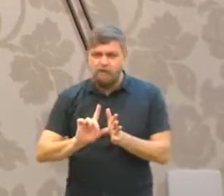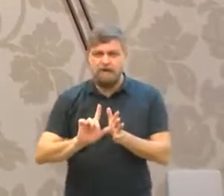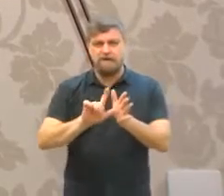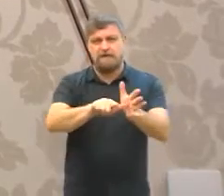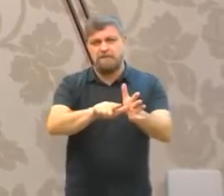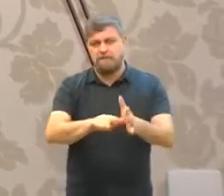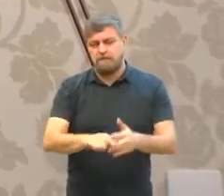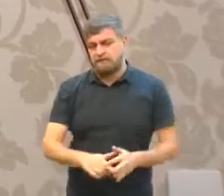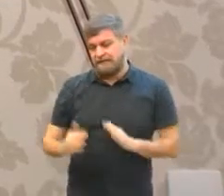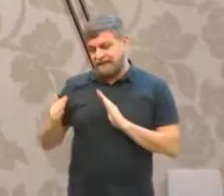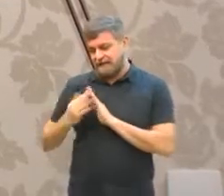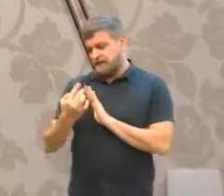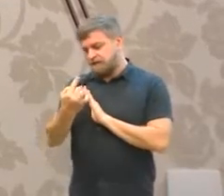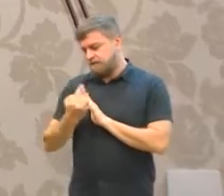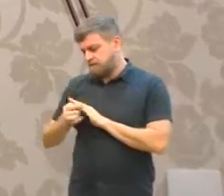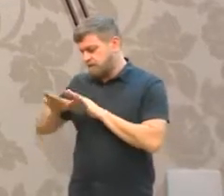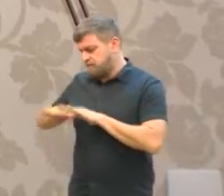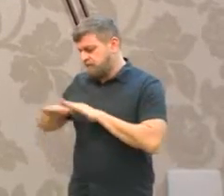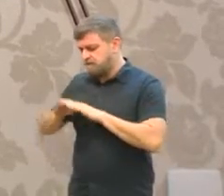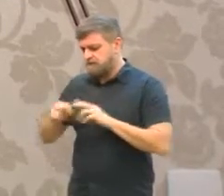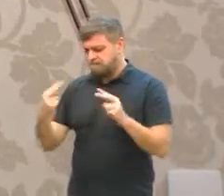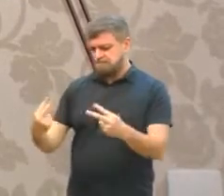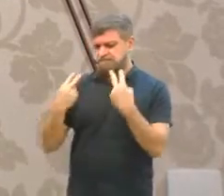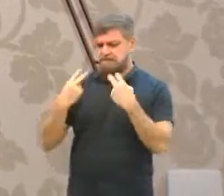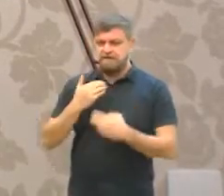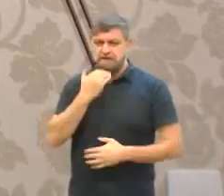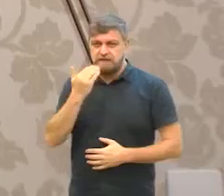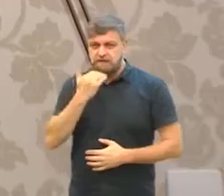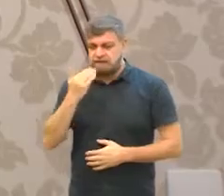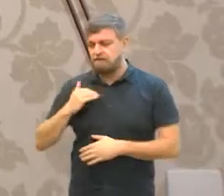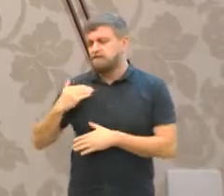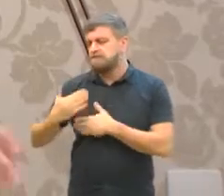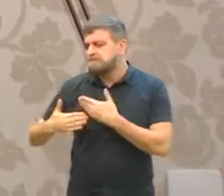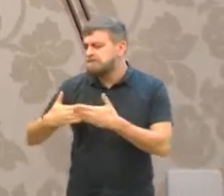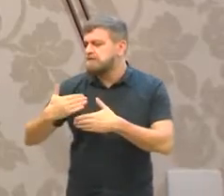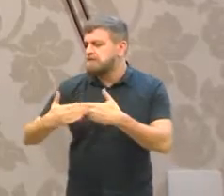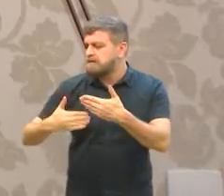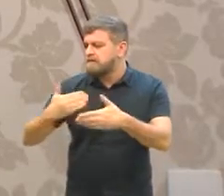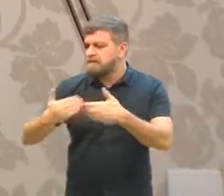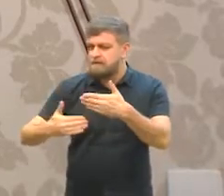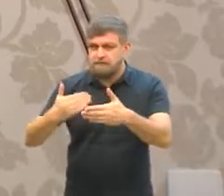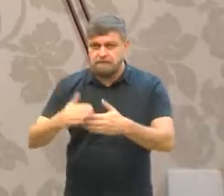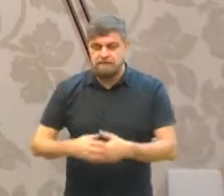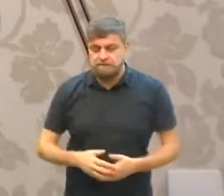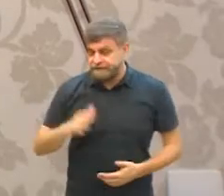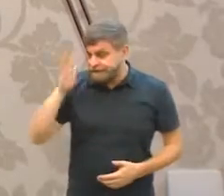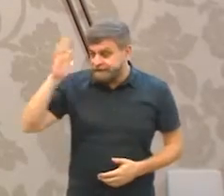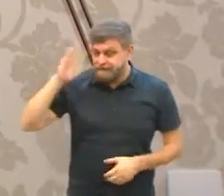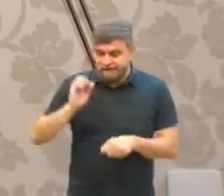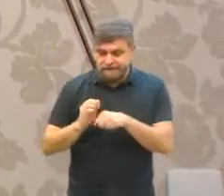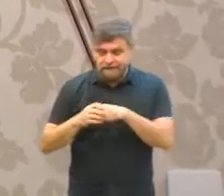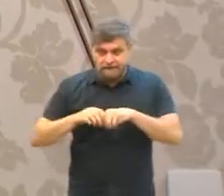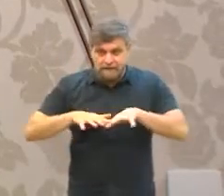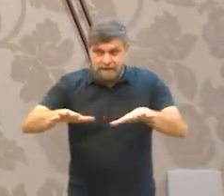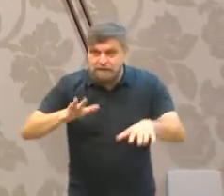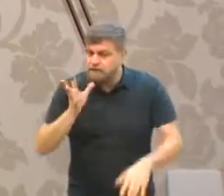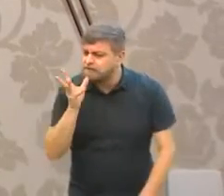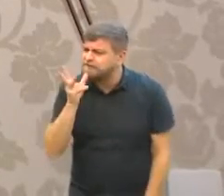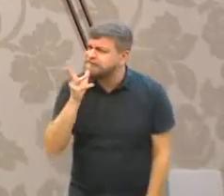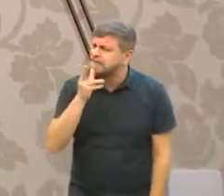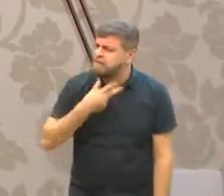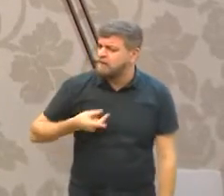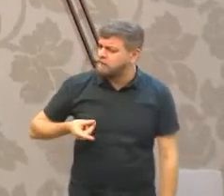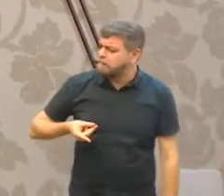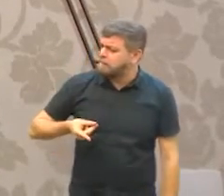agora porque não vou sair de casa, ninguém vai me ver, então fui postergando. E eu não imaginei que a pandemia ia